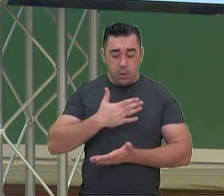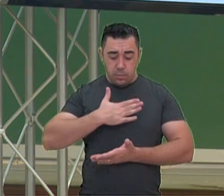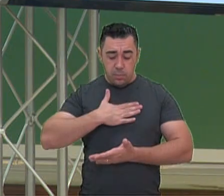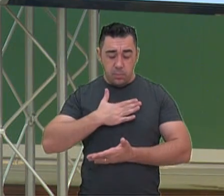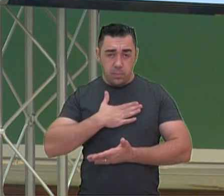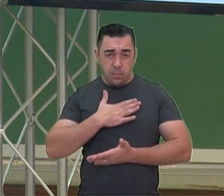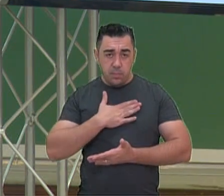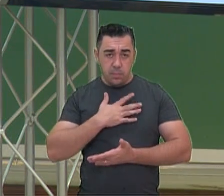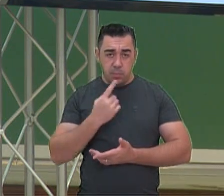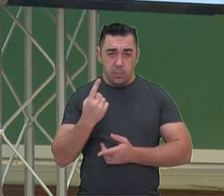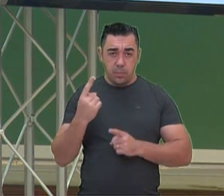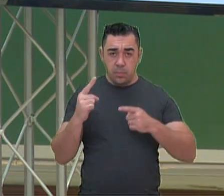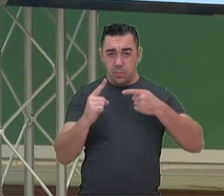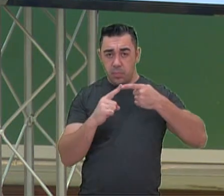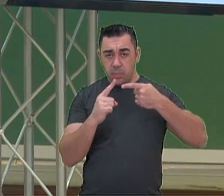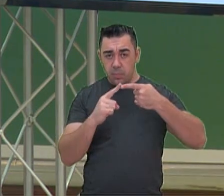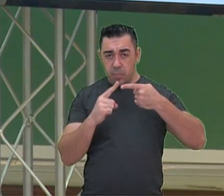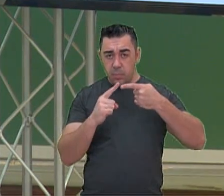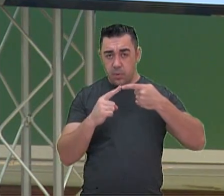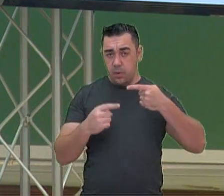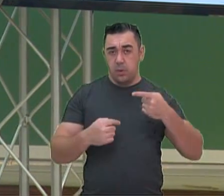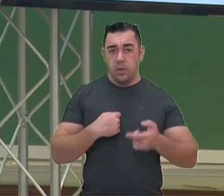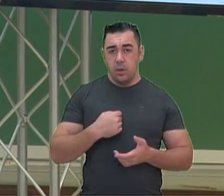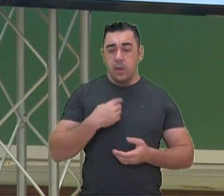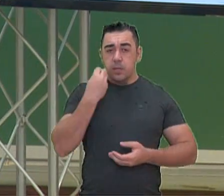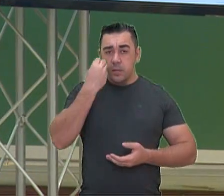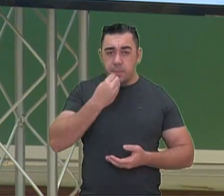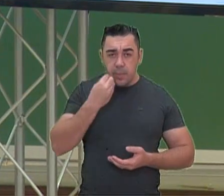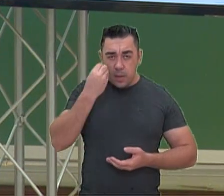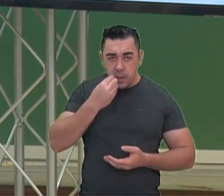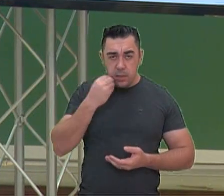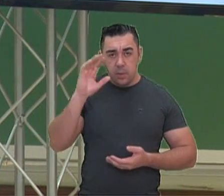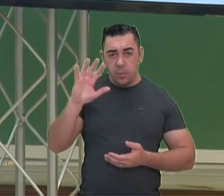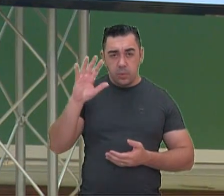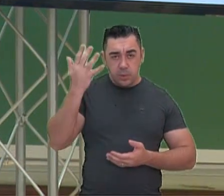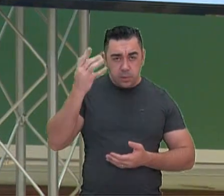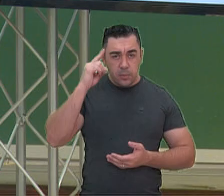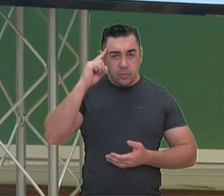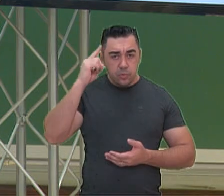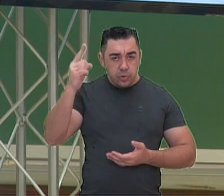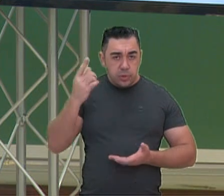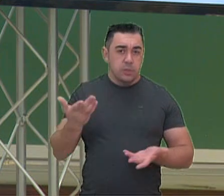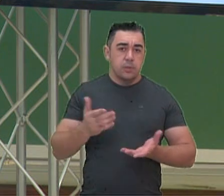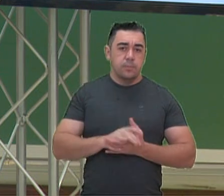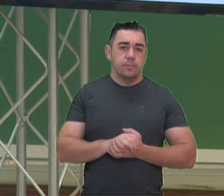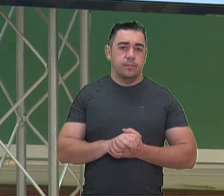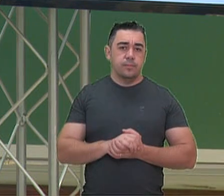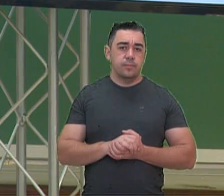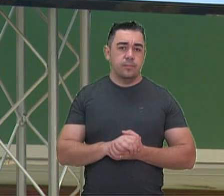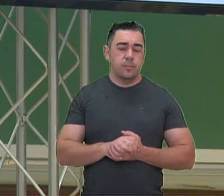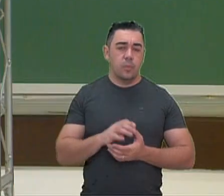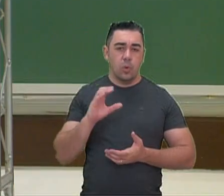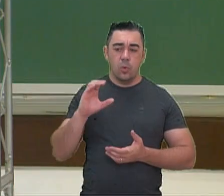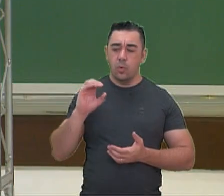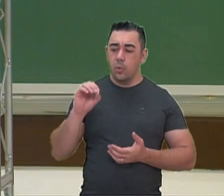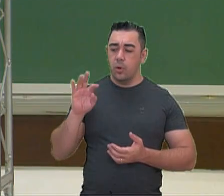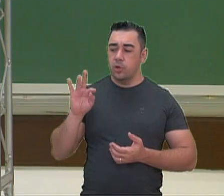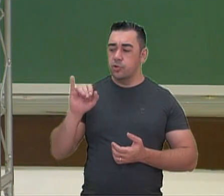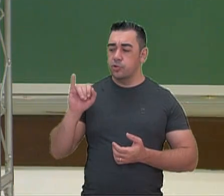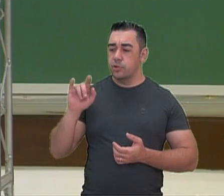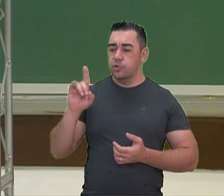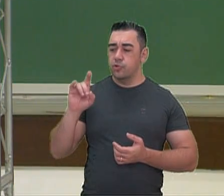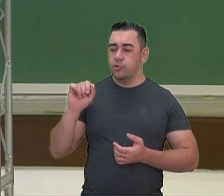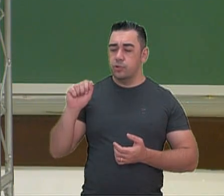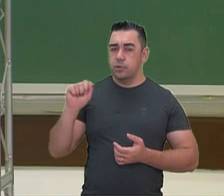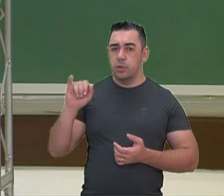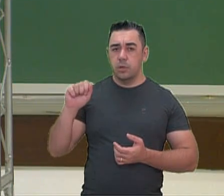pessoa. Serve para registrar as experiências cotidianas. O que significa cotidiano?